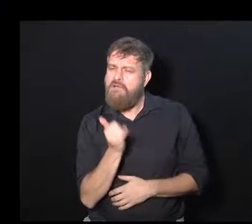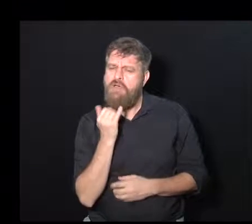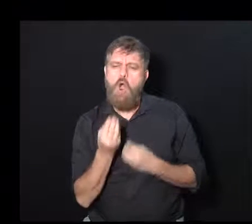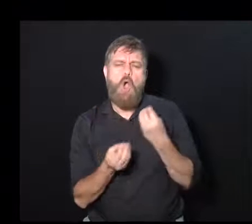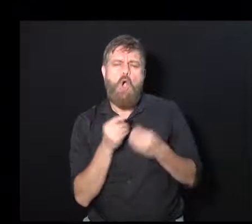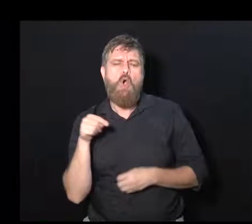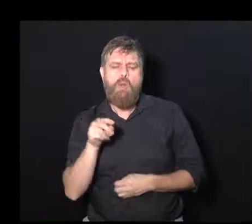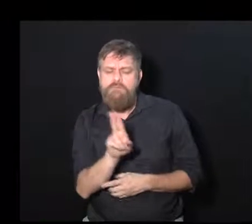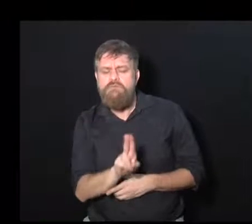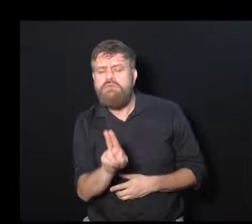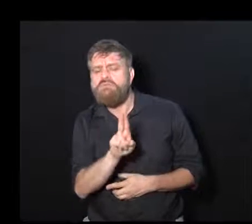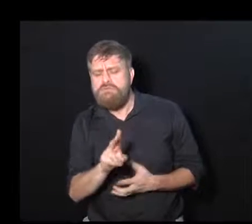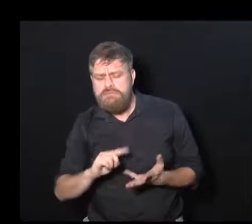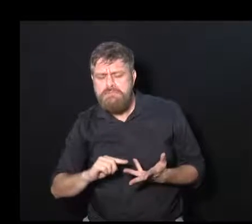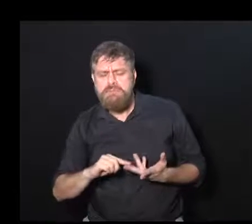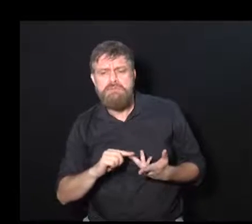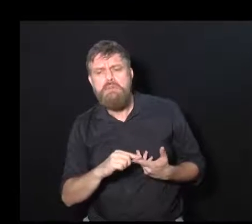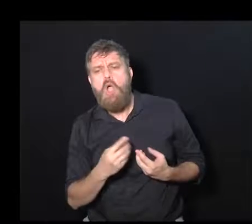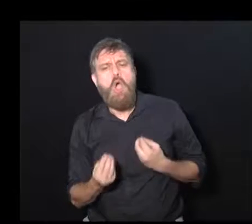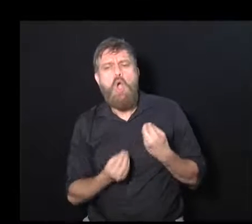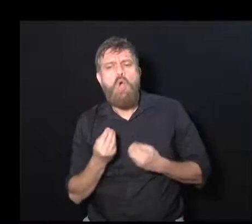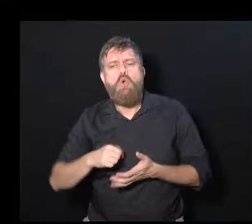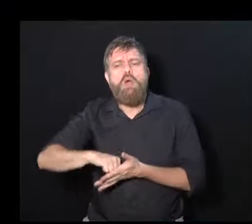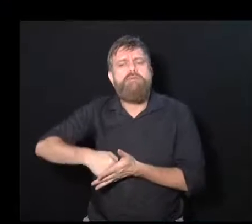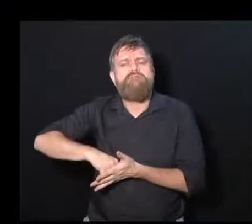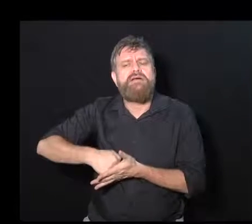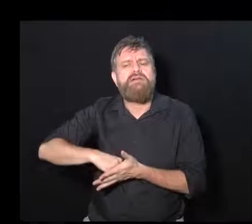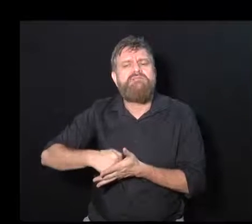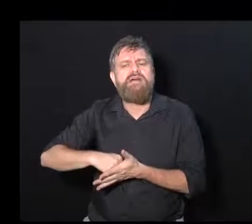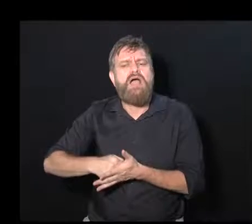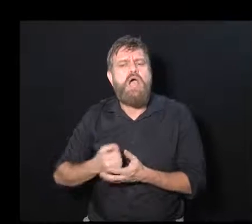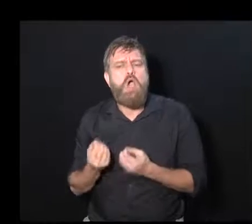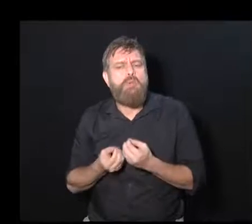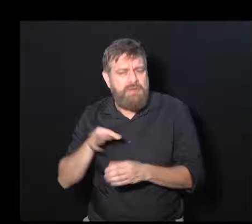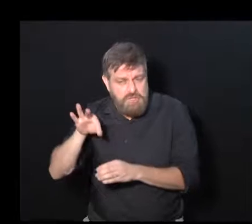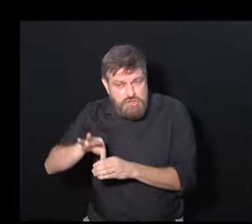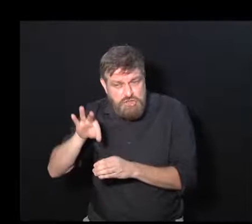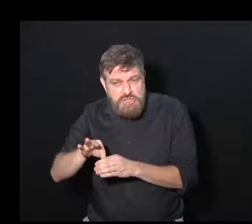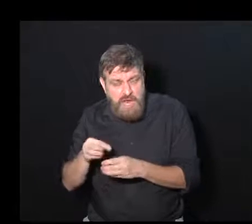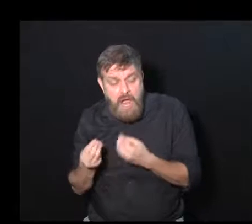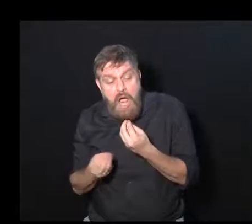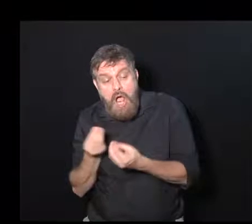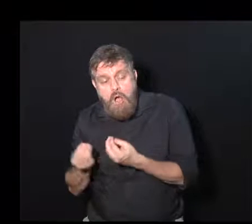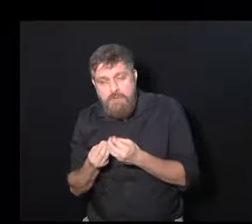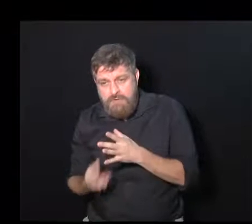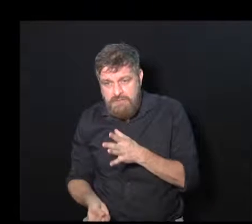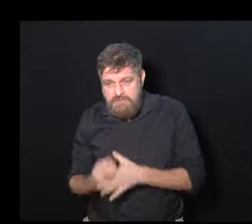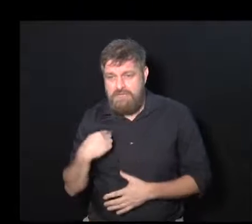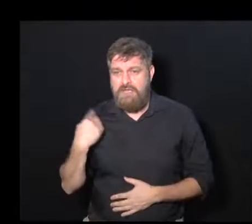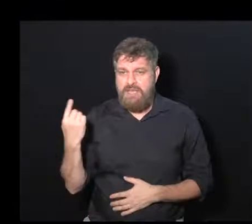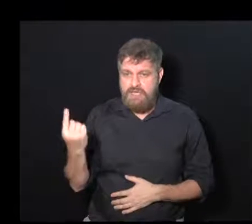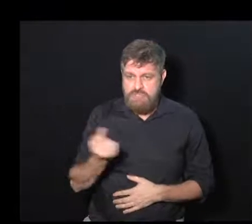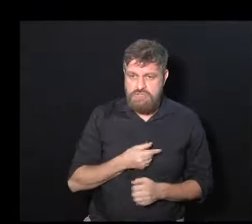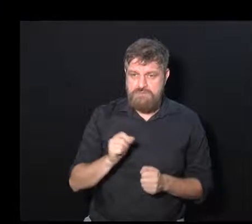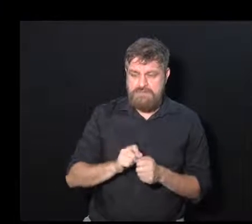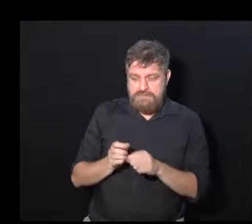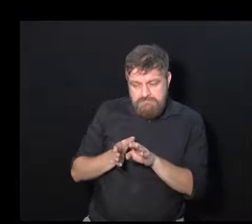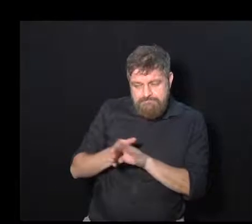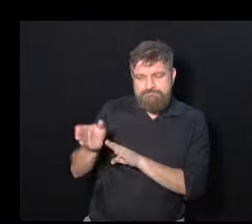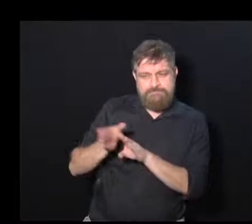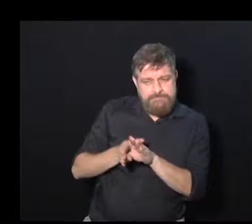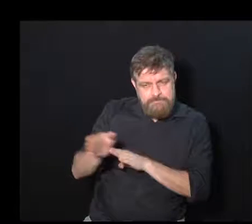utiliza essa planta, de que forma que ela faz o chá. E aí a gente realiza as